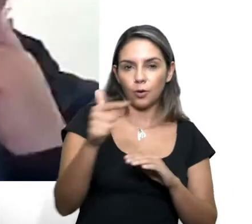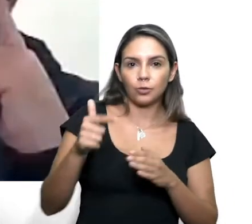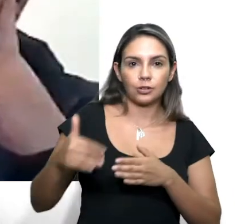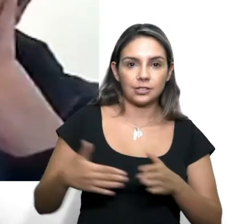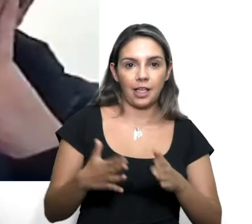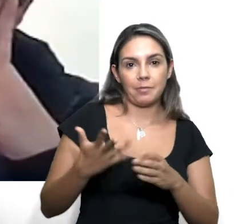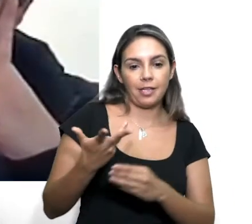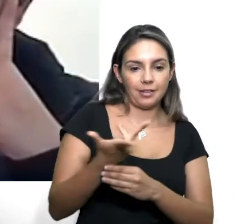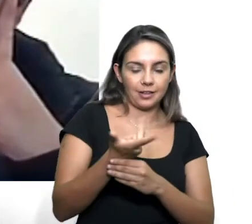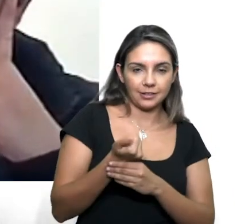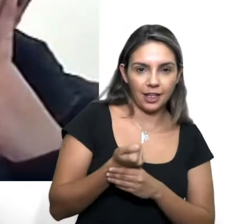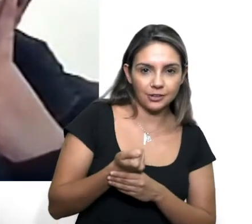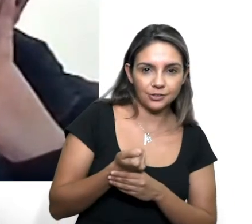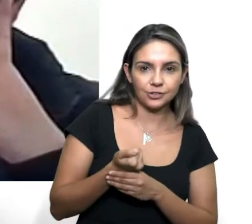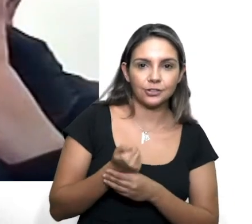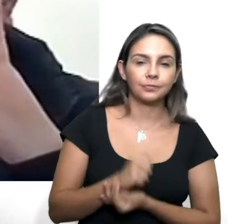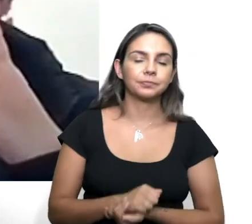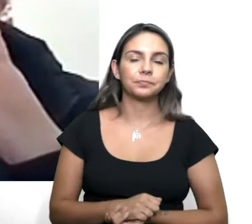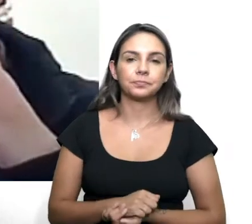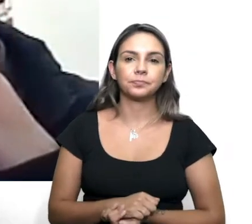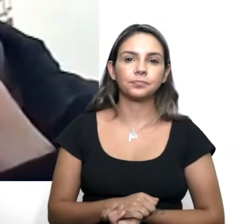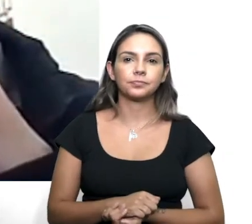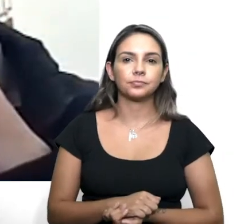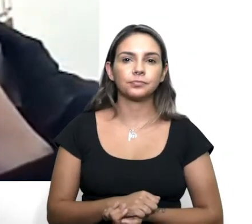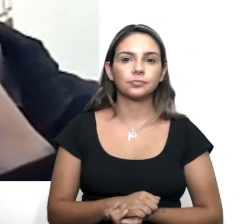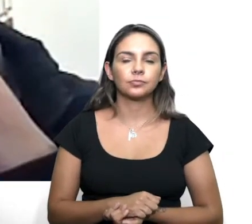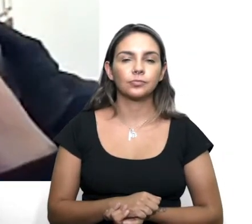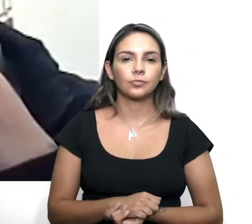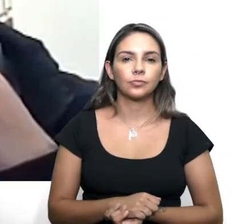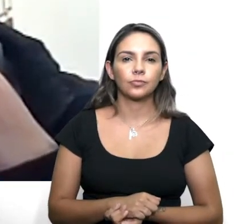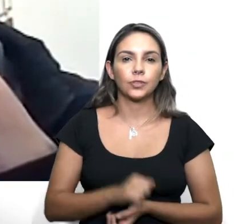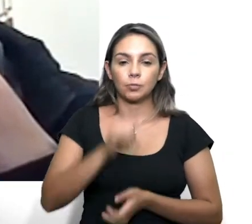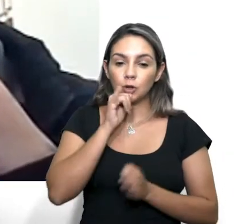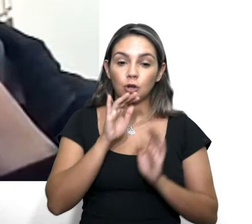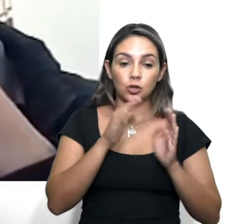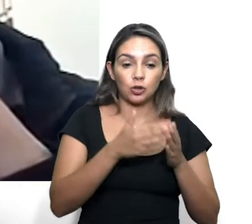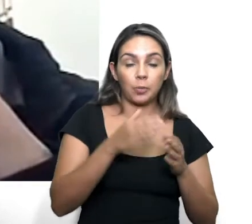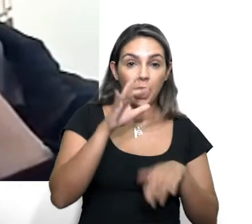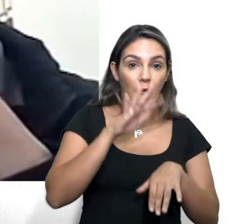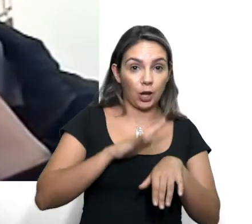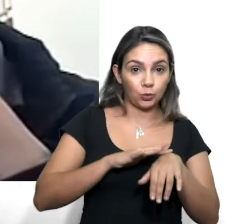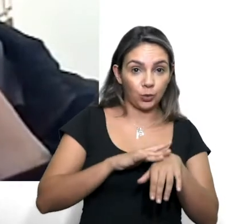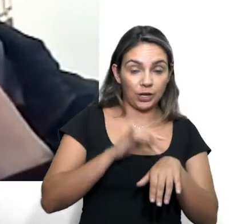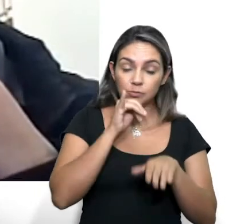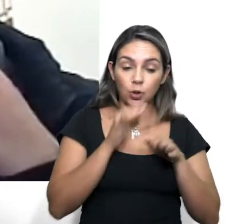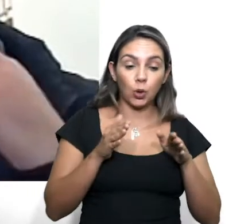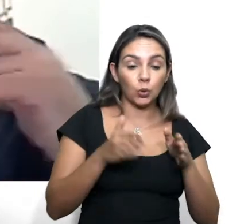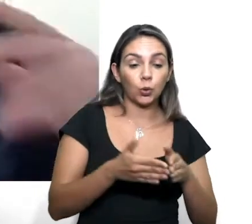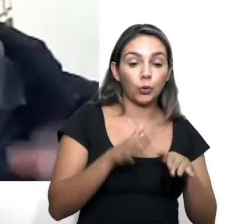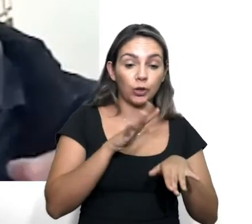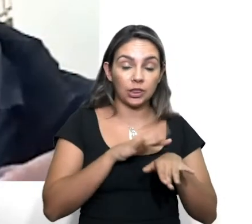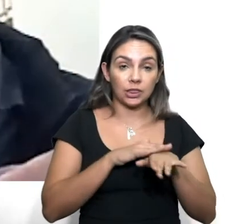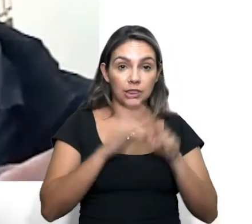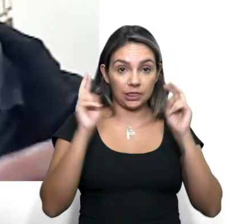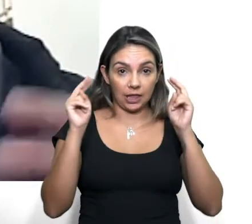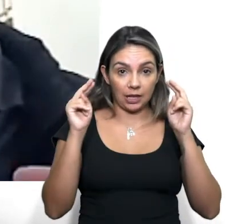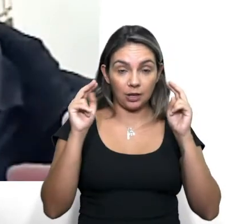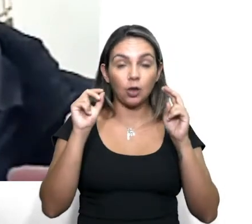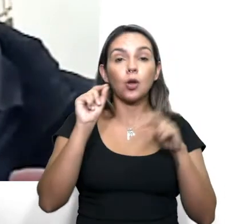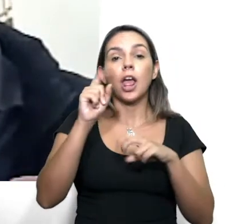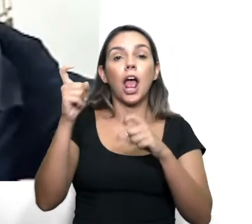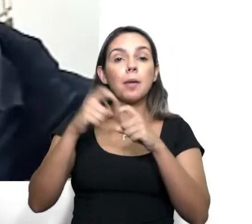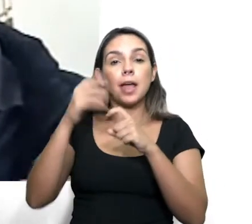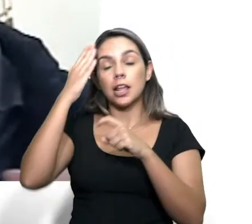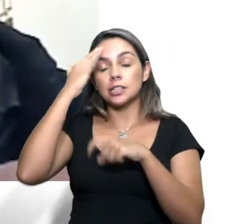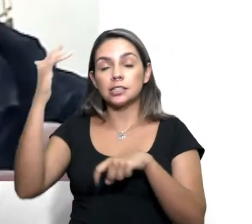da arte, não é? E, por exemplo, sobre a doença, o que um médico sabe sobre